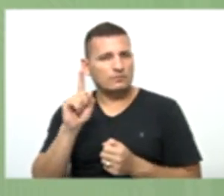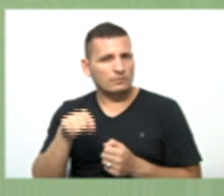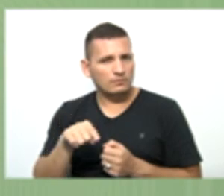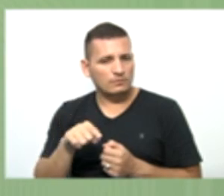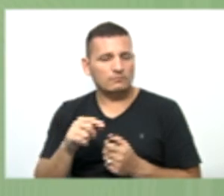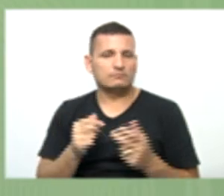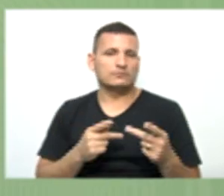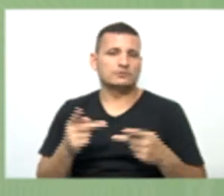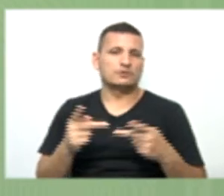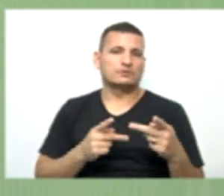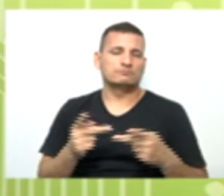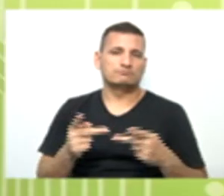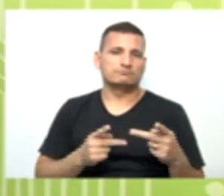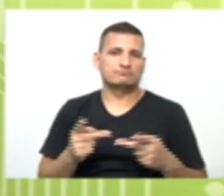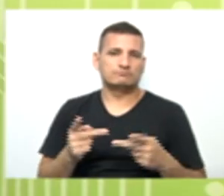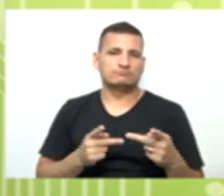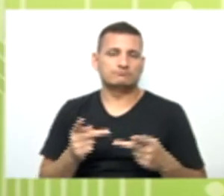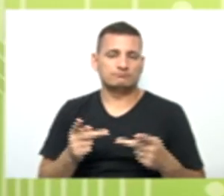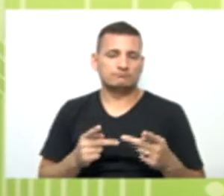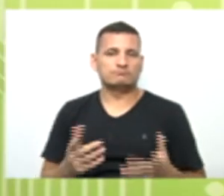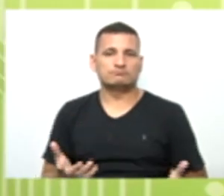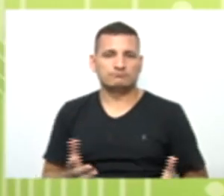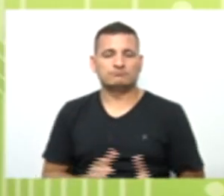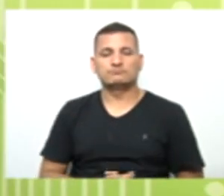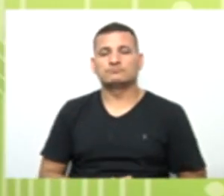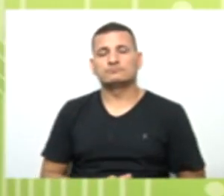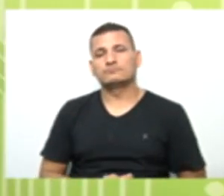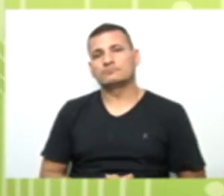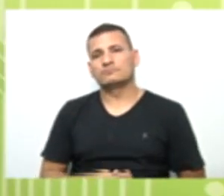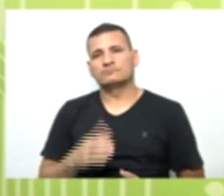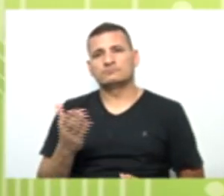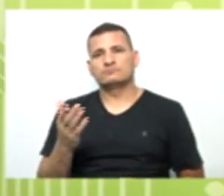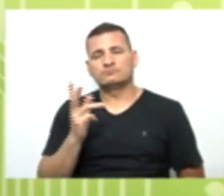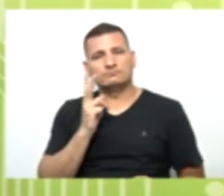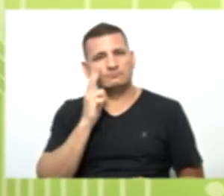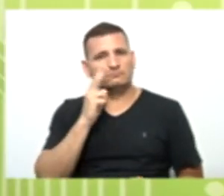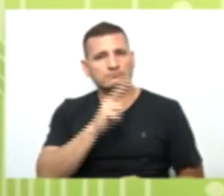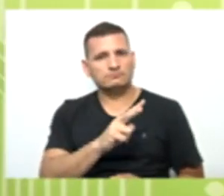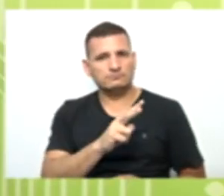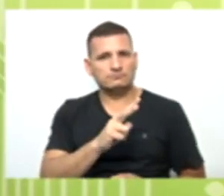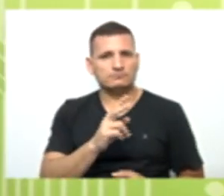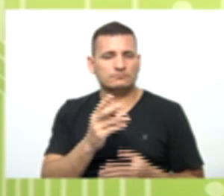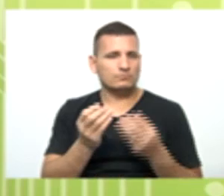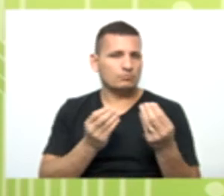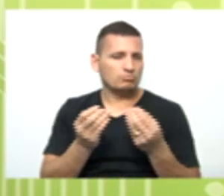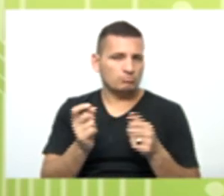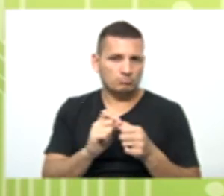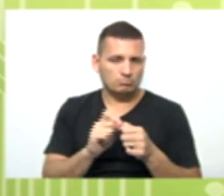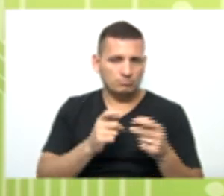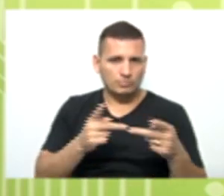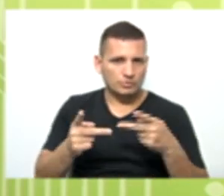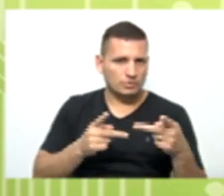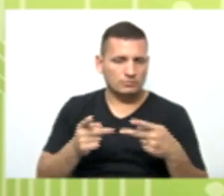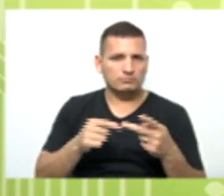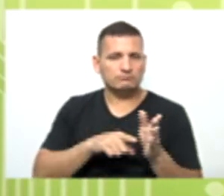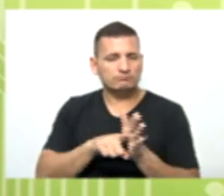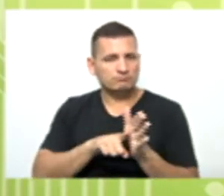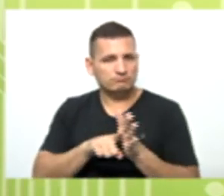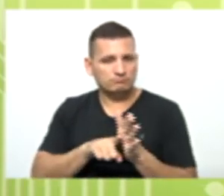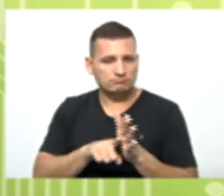de pesquisa. Então, vamos ver como é que a gente faz, né, um projeto de pesquisa